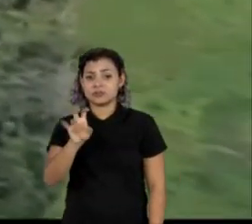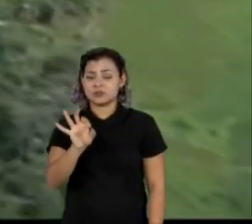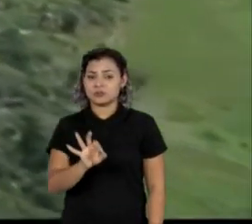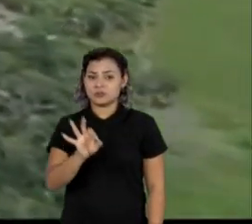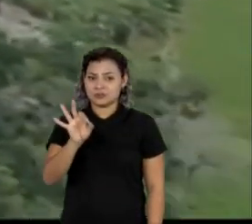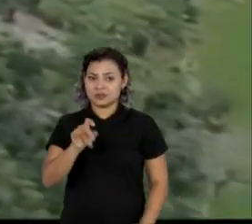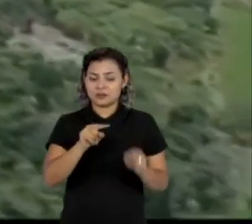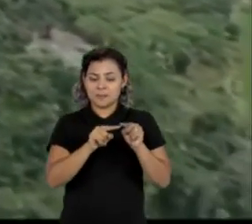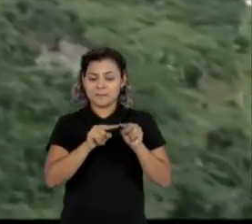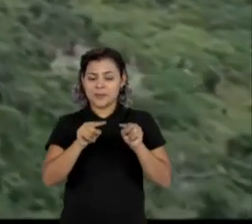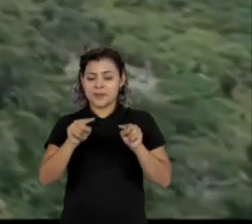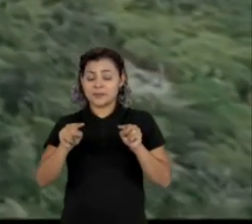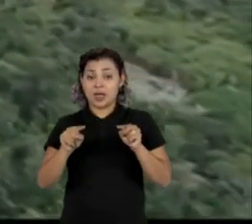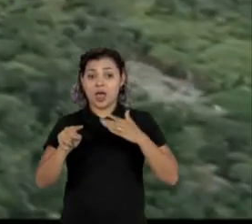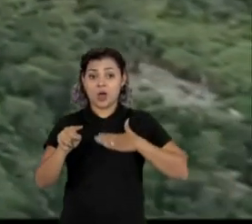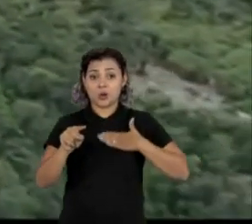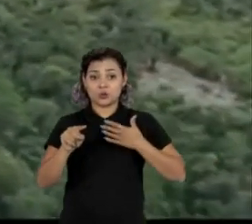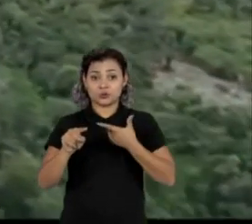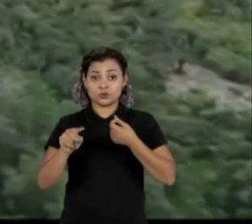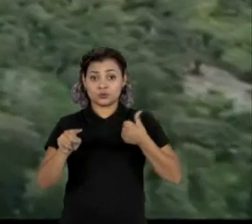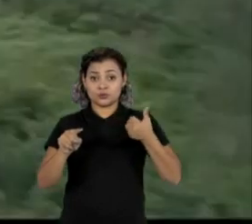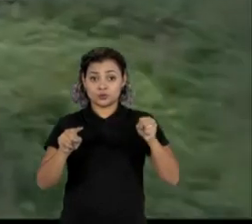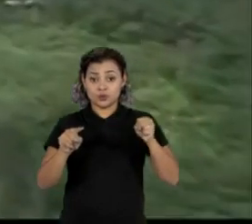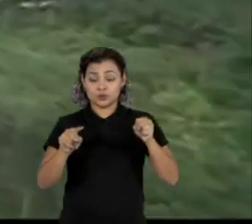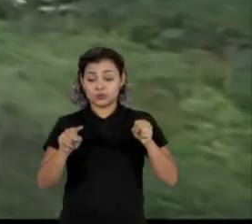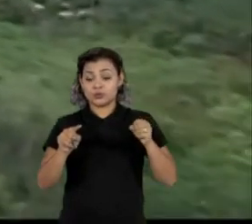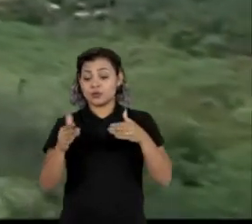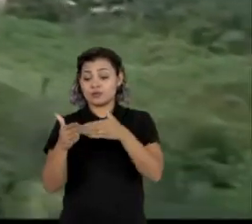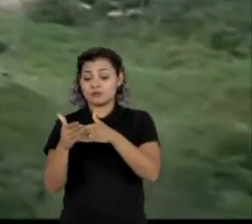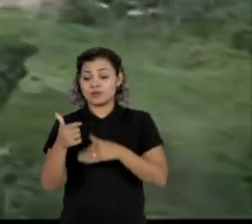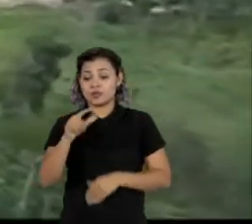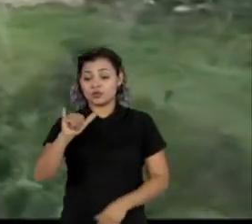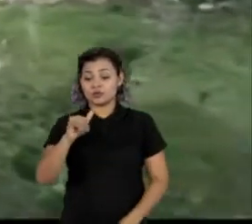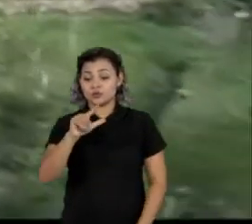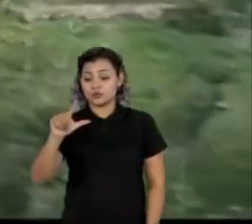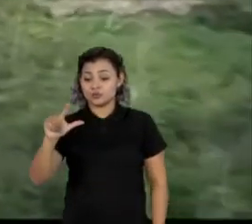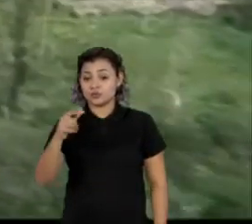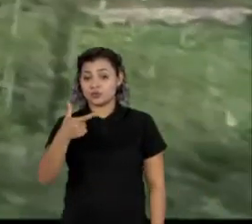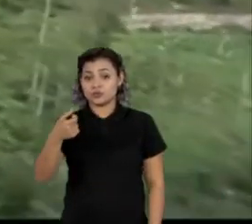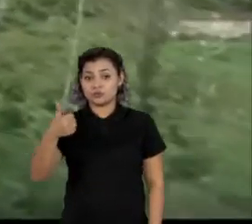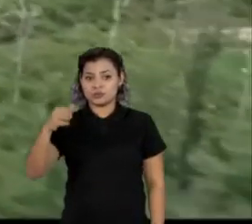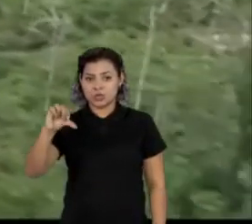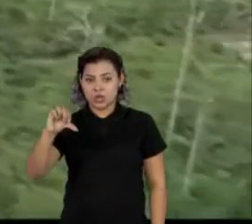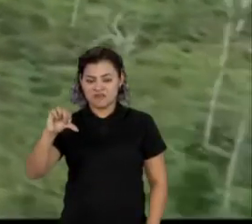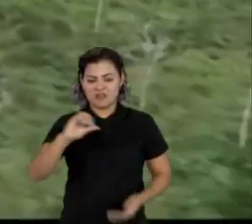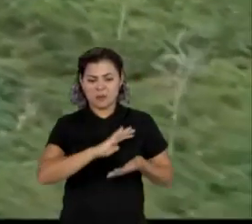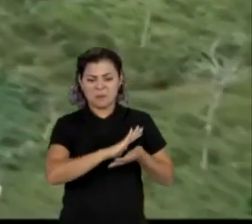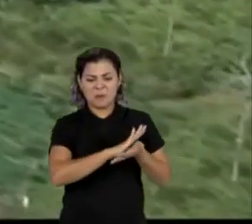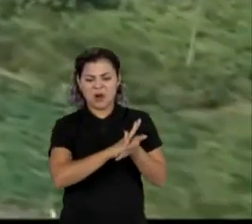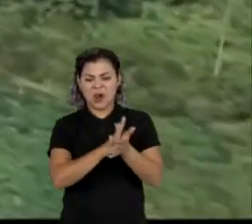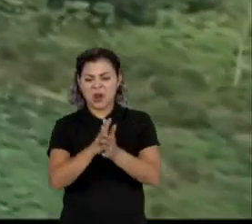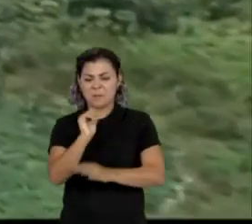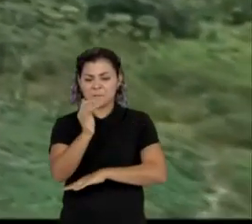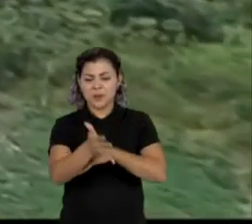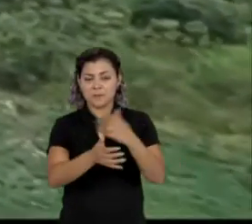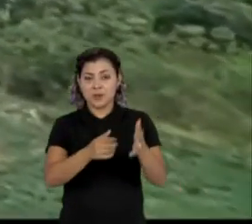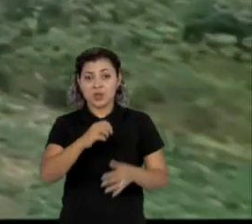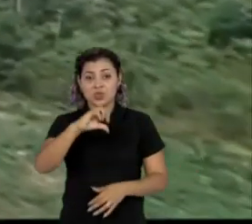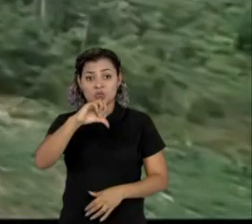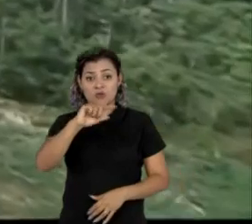29,5% entre agosto de 2018 e julho de 2019. A área desmatada no período foi de